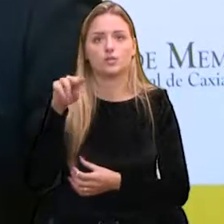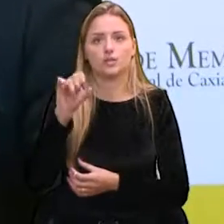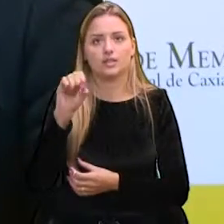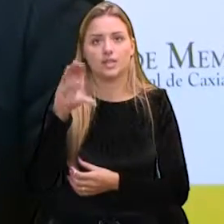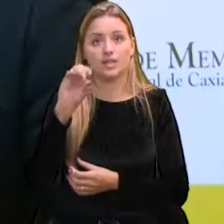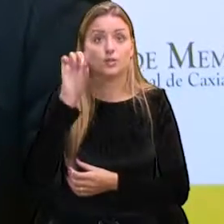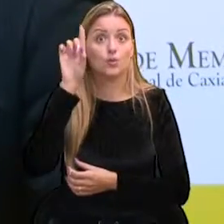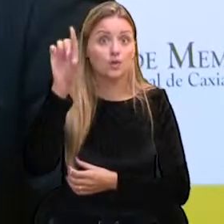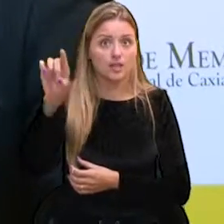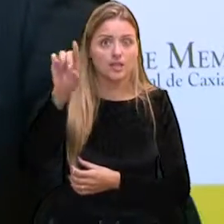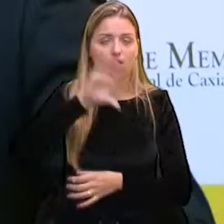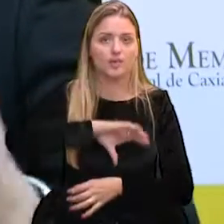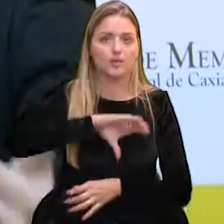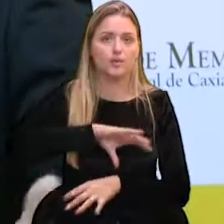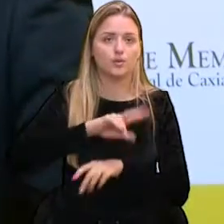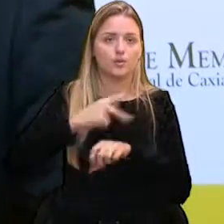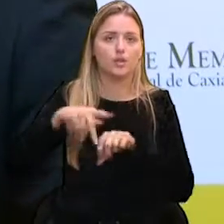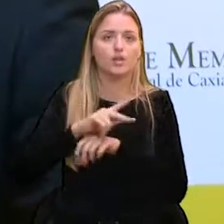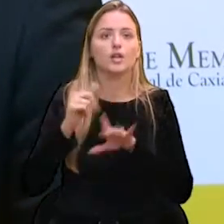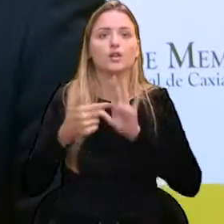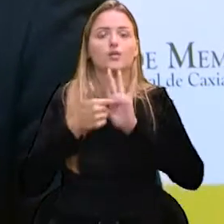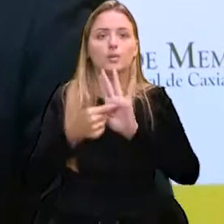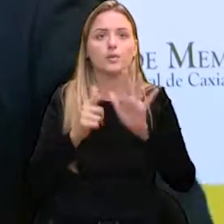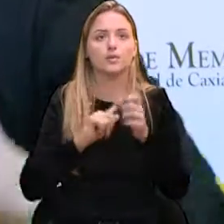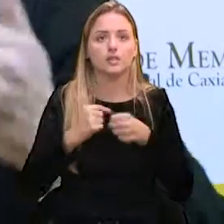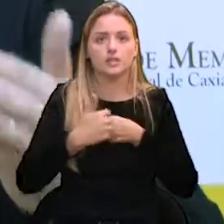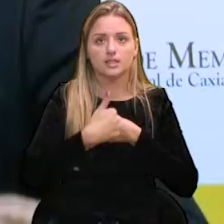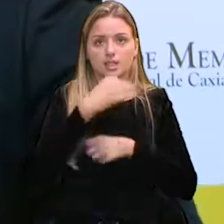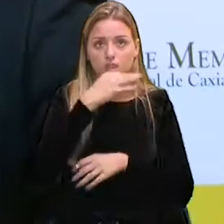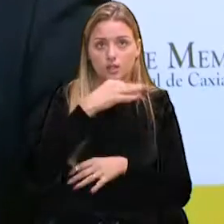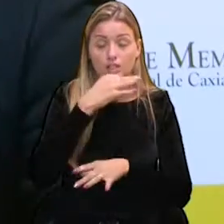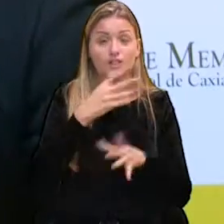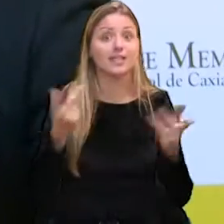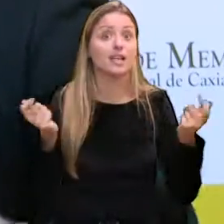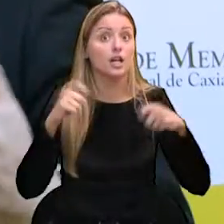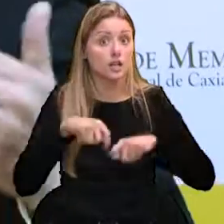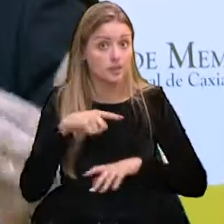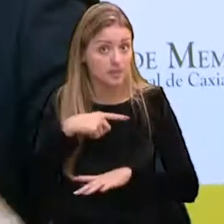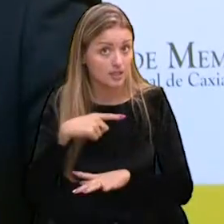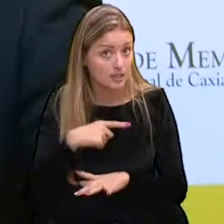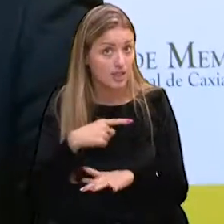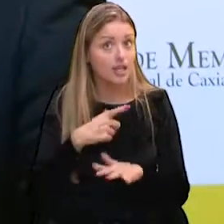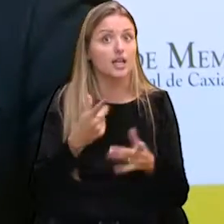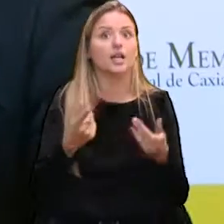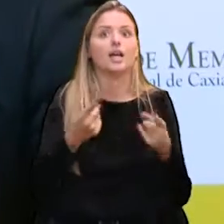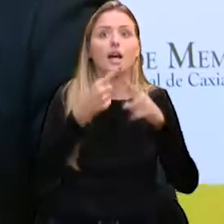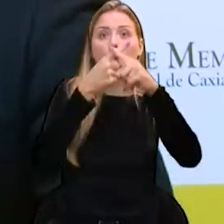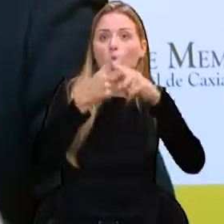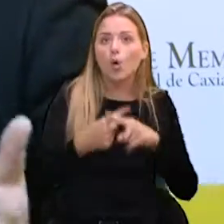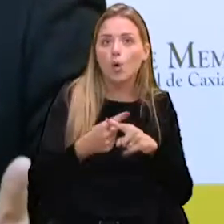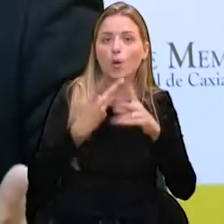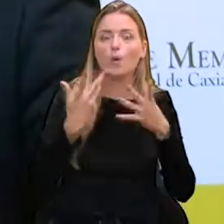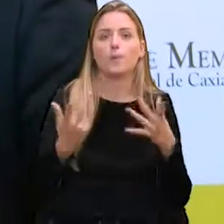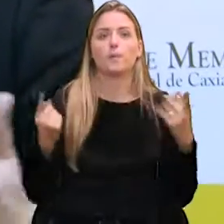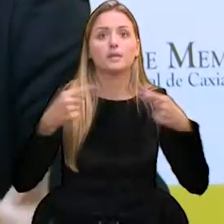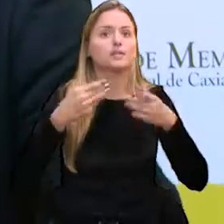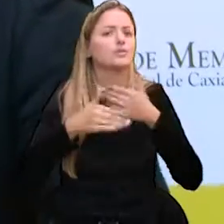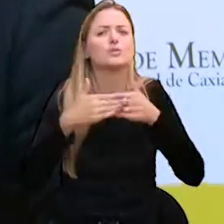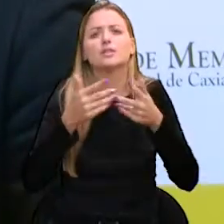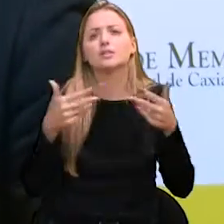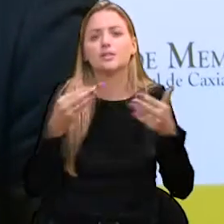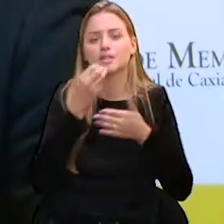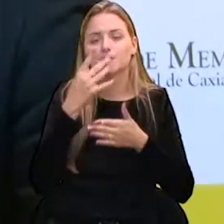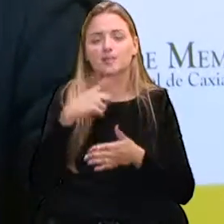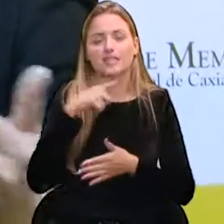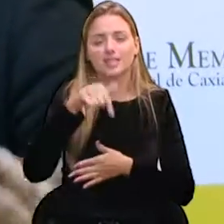importante porque fomos apresentar um pouco da nossa cidade de Caxias do Sul, os potenciais, a questão competitiva, tudo aquilo que temos de bom e